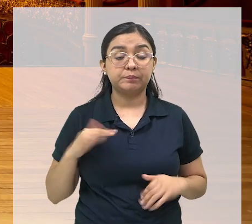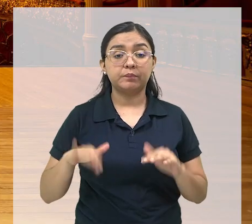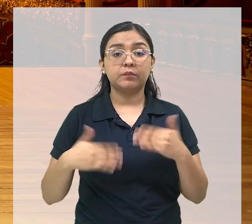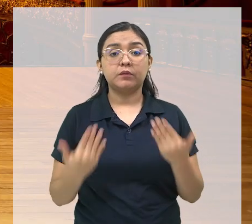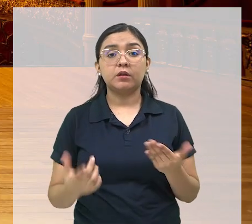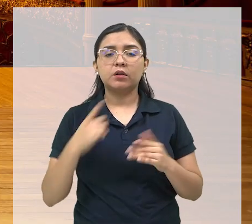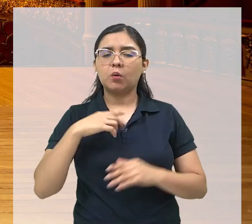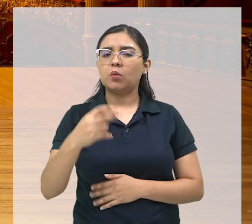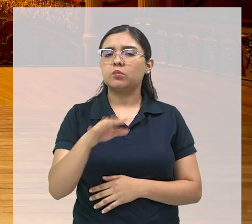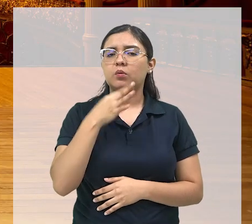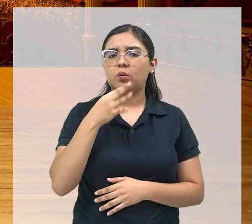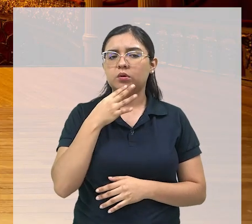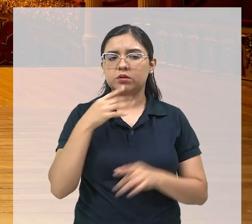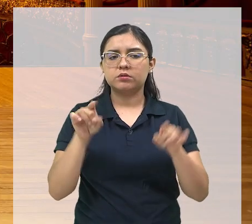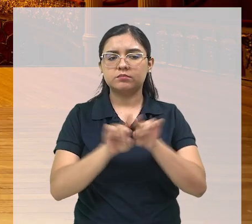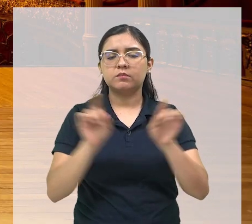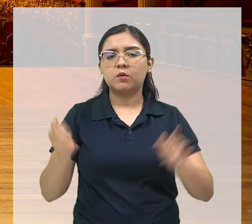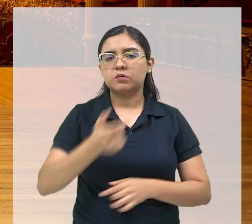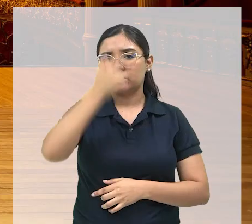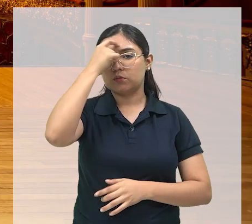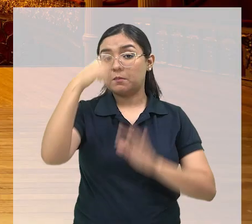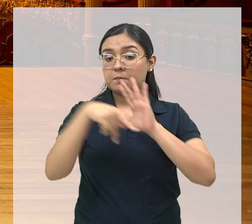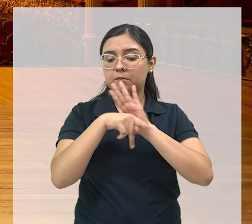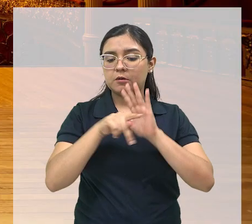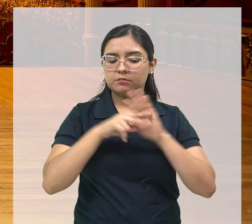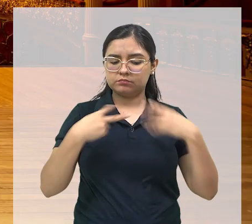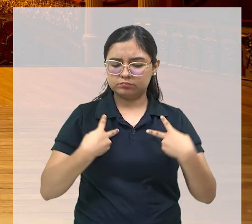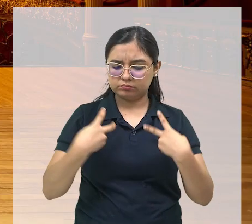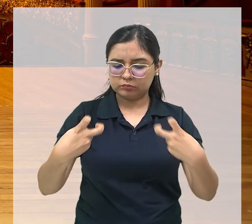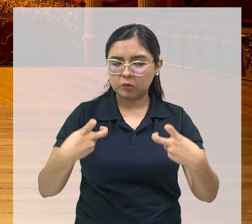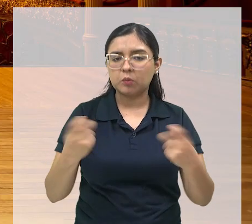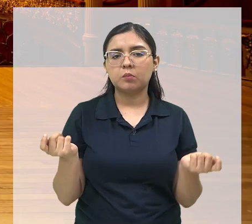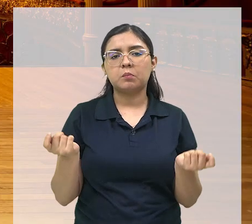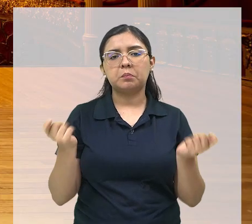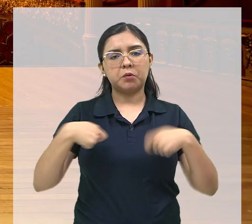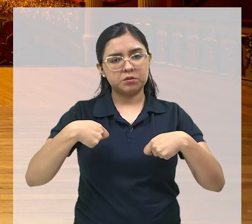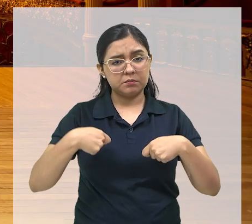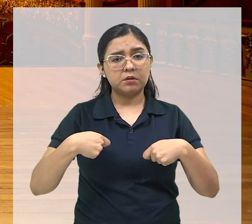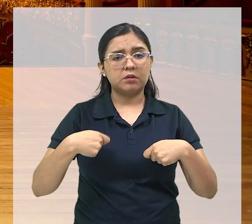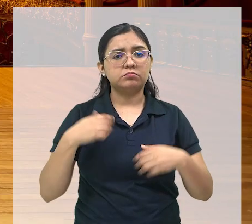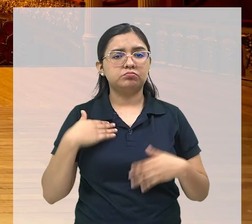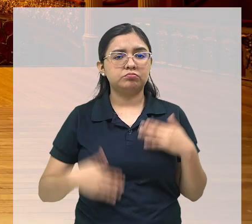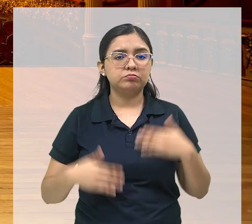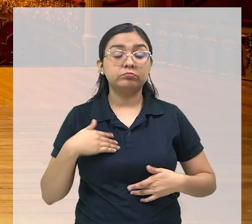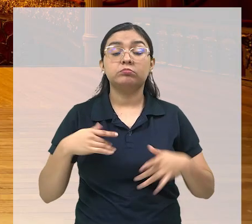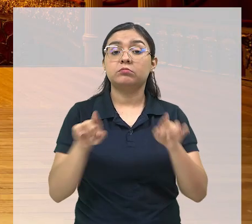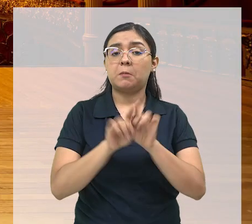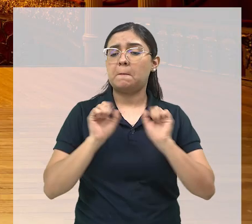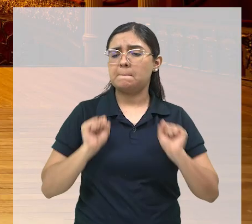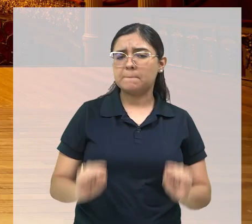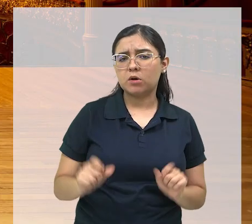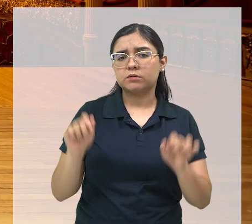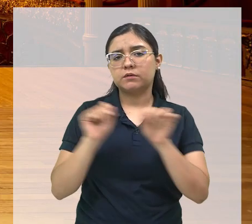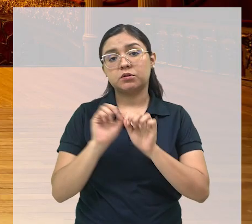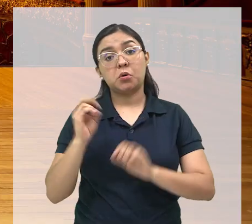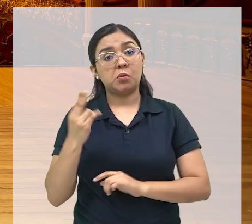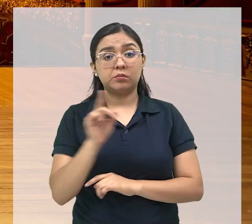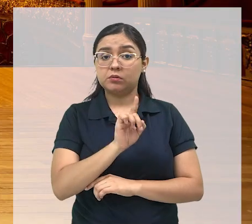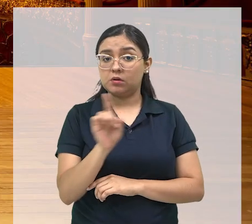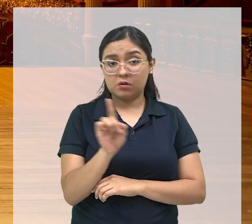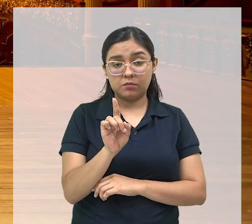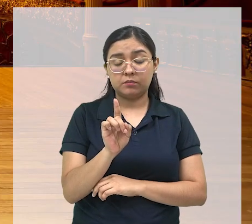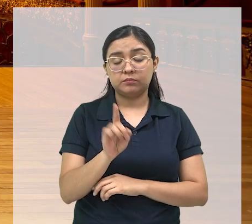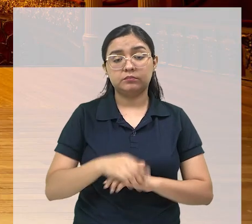quando eu tenho uma consciência do meu corpo, eu sei as possibilidades dele. Eu sei o que eu posso fazer e o que eu